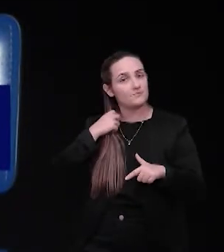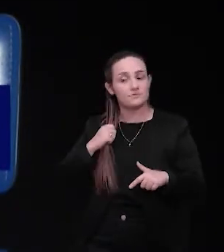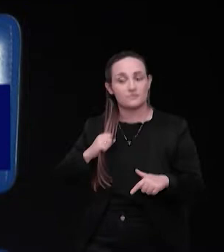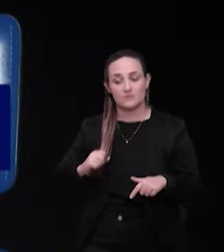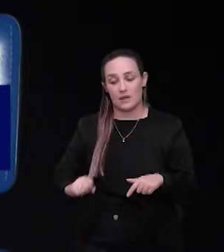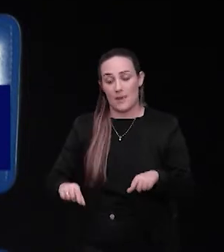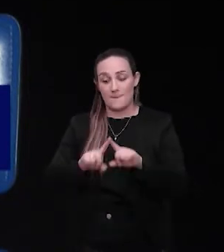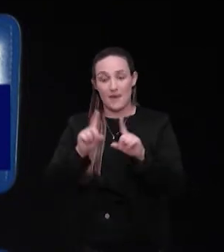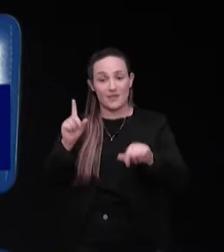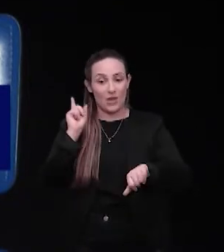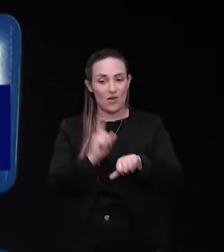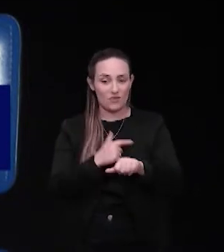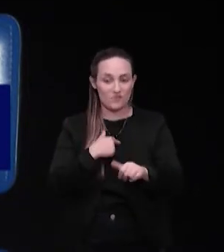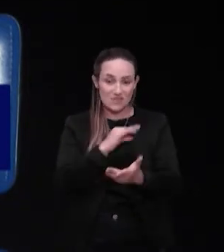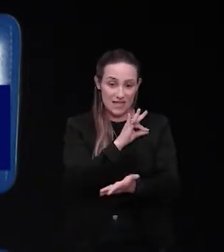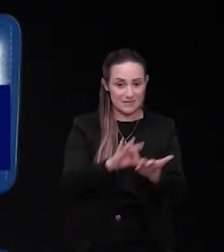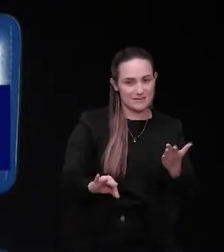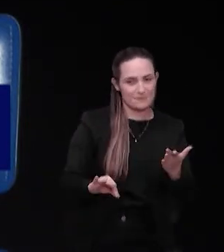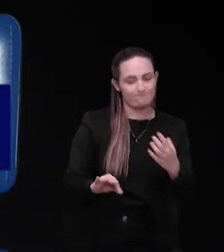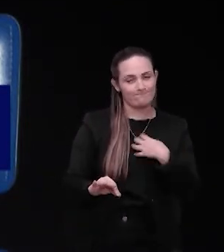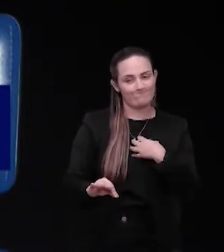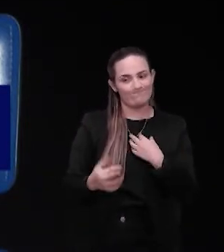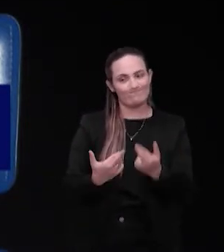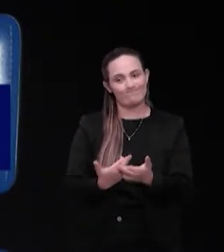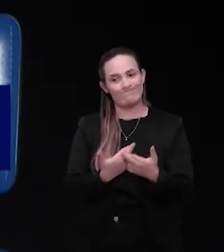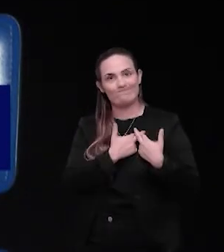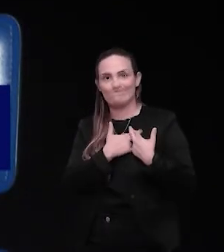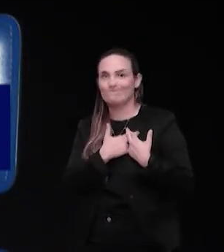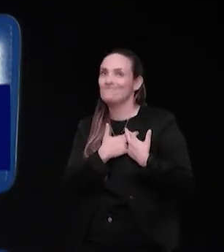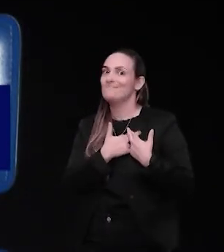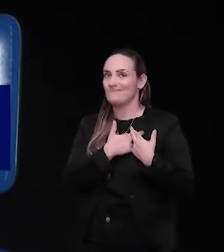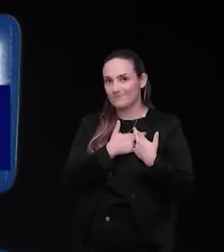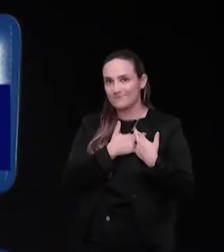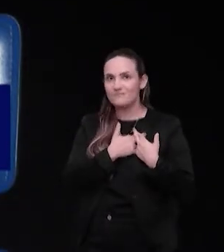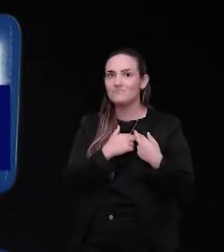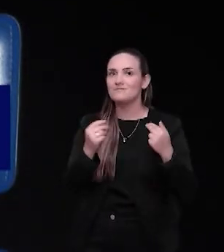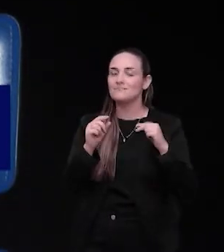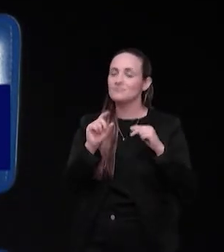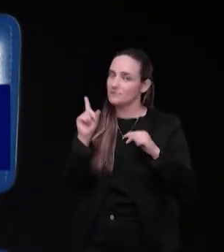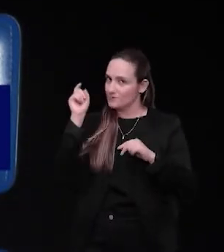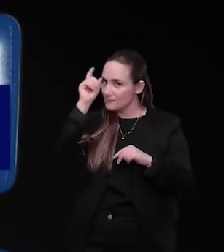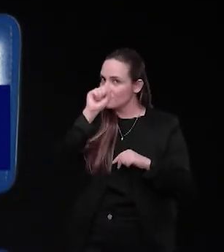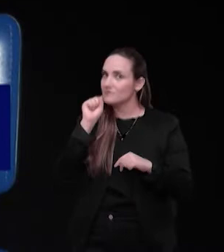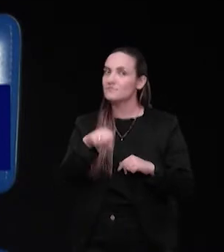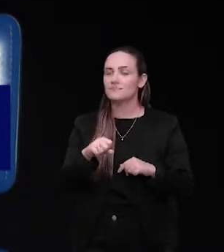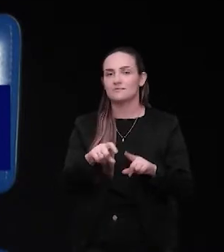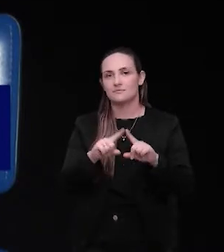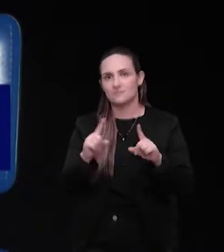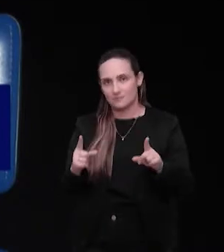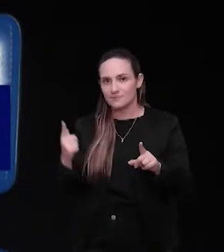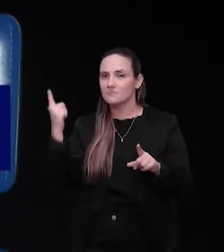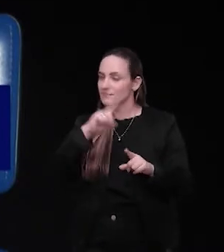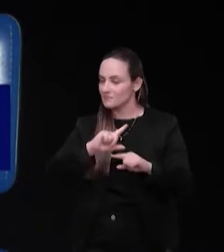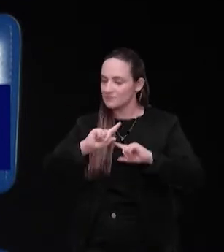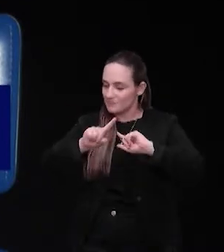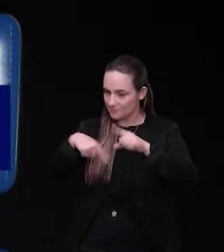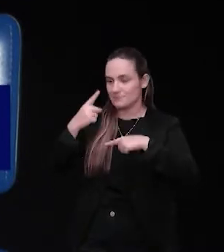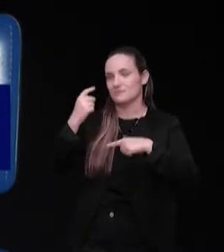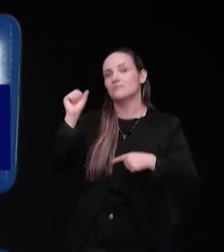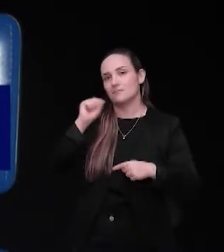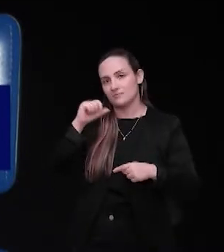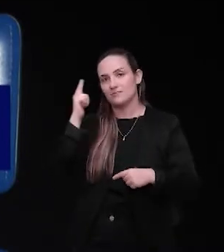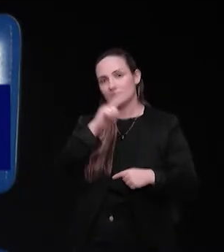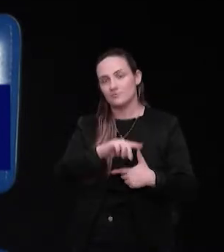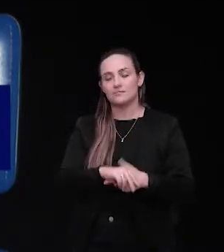óbvio que quando você assina, você tem aquela responsabilidade. Mas foi bem difícil o começo, mas deu